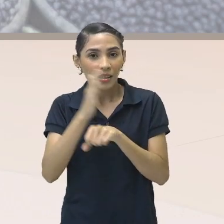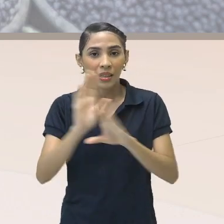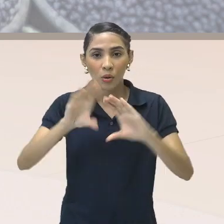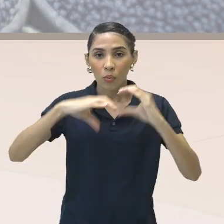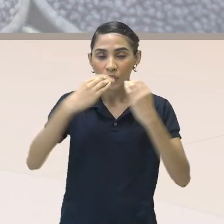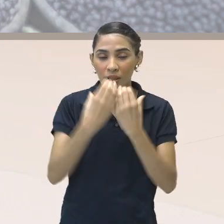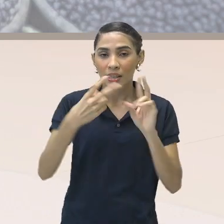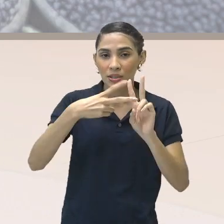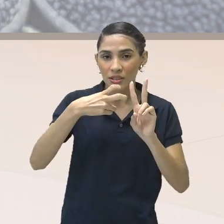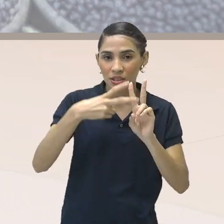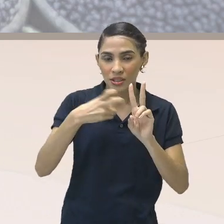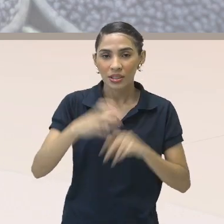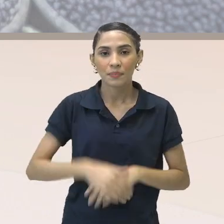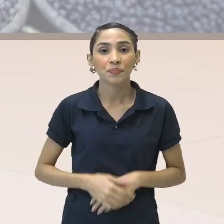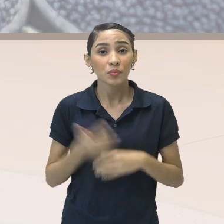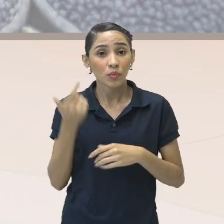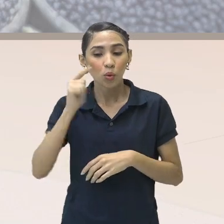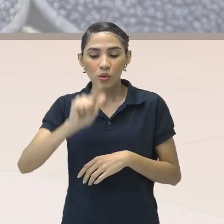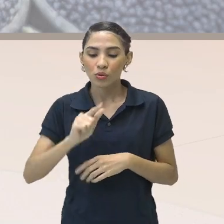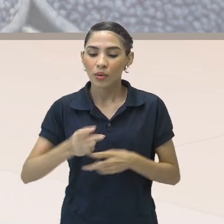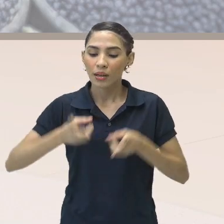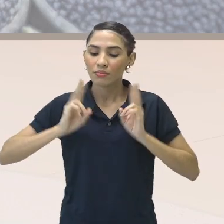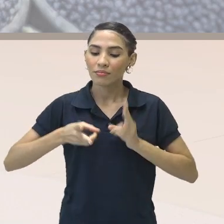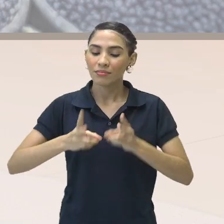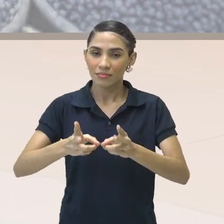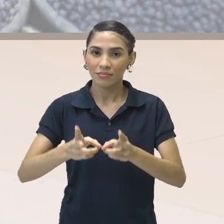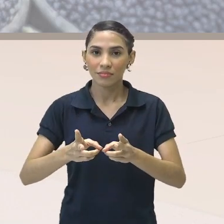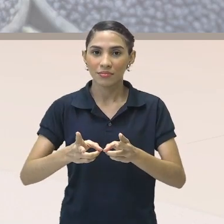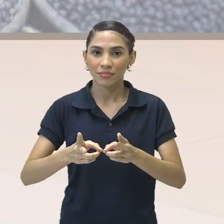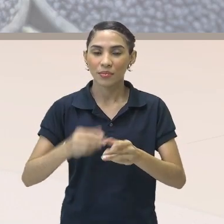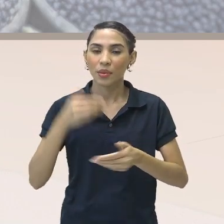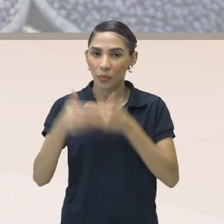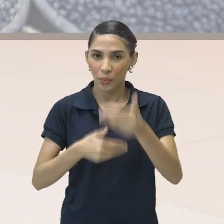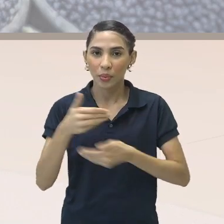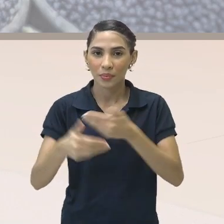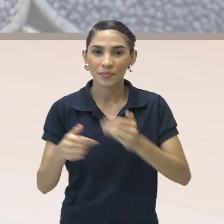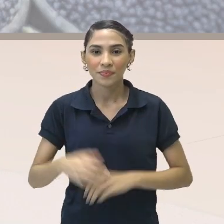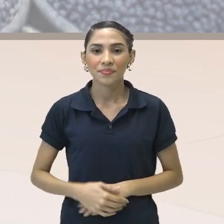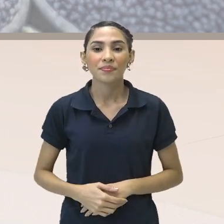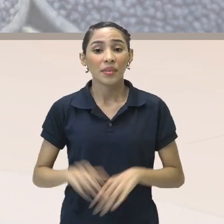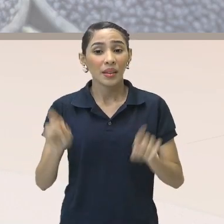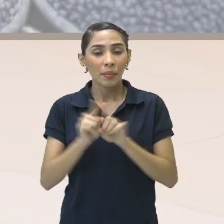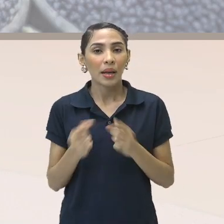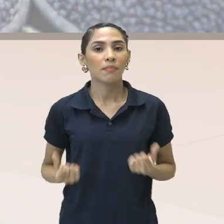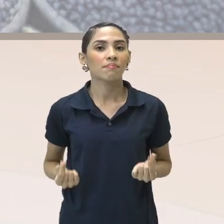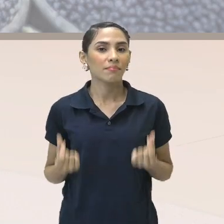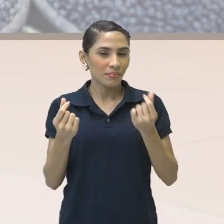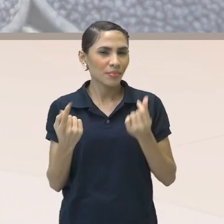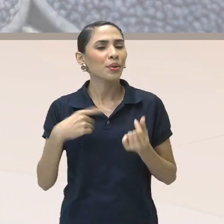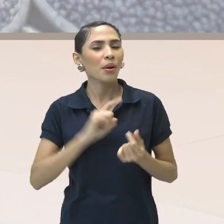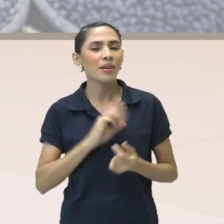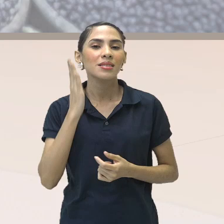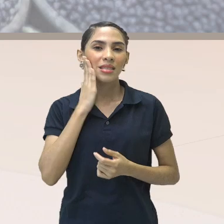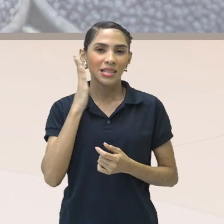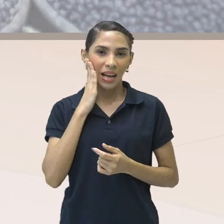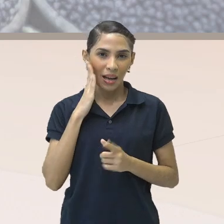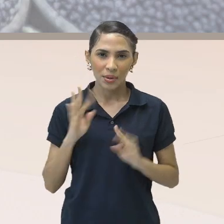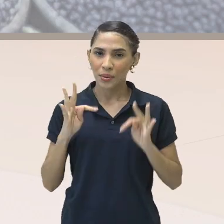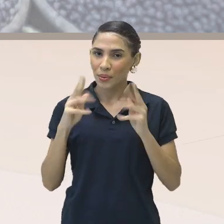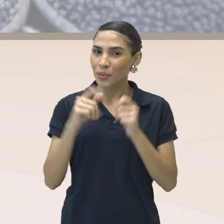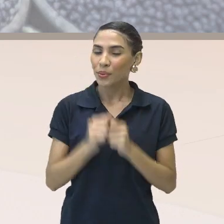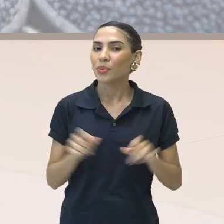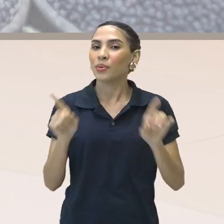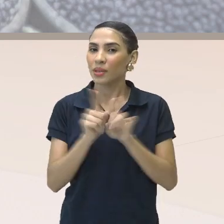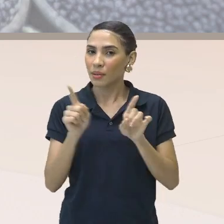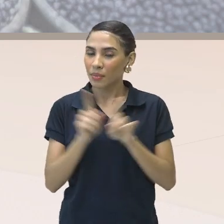comunidades locais, para manter aquilo vivo, né, para manter aquilo ali funcionando. E, claro, também gerar dinheiro. A gente sabe muito bem, né, tudo isso